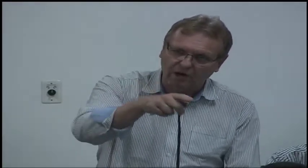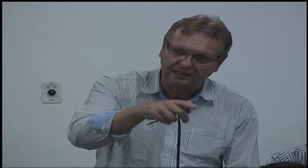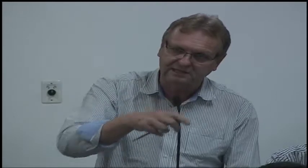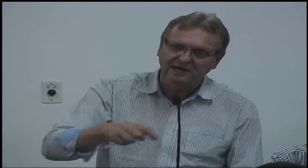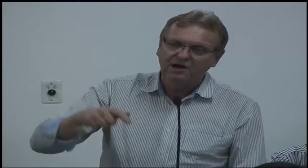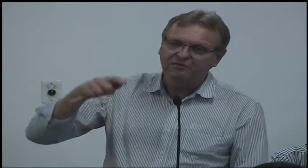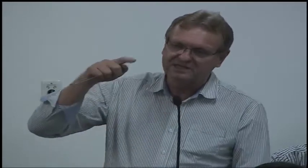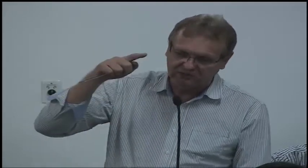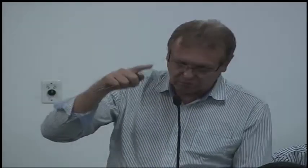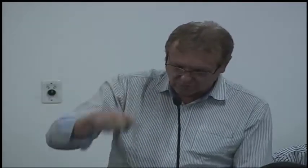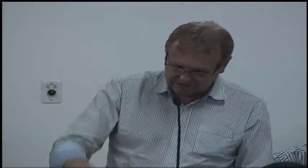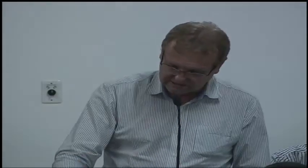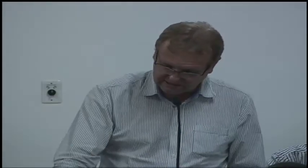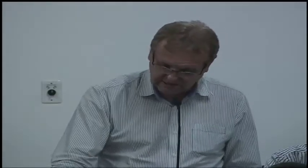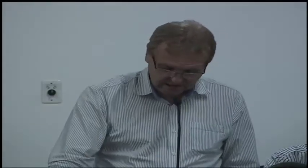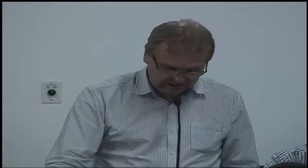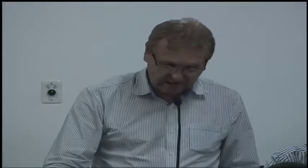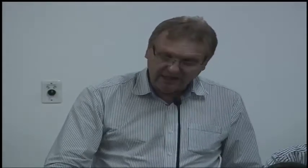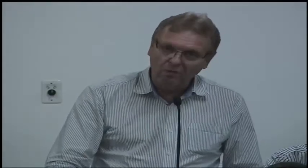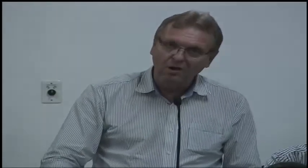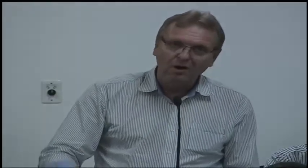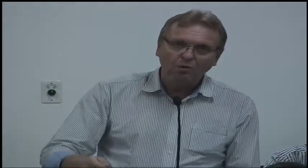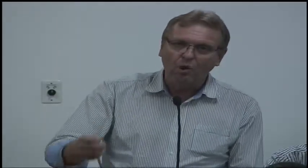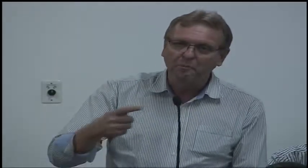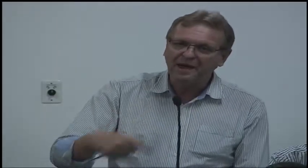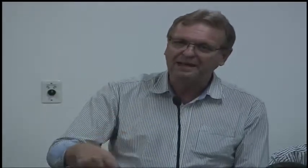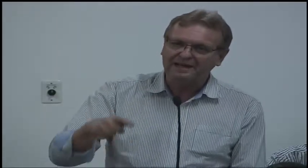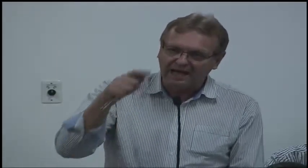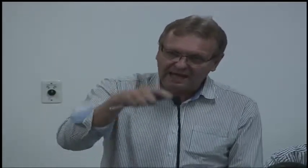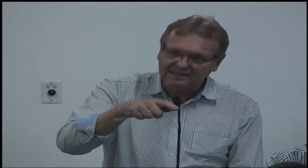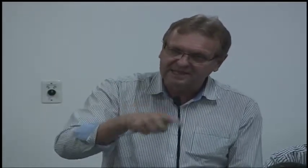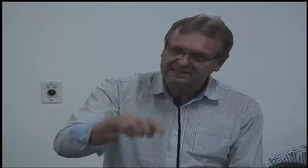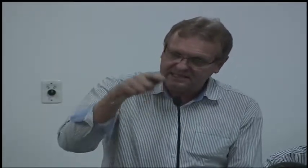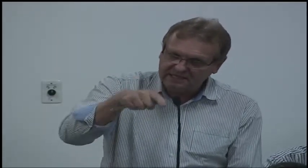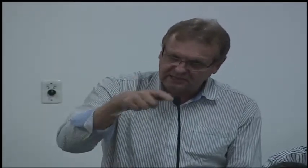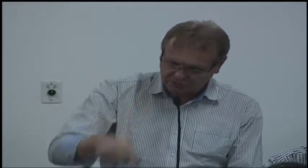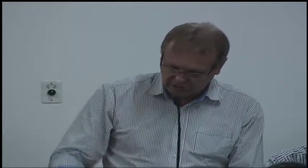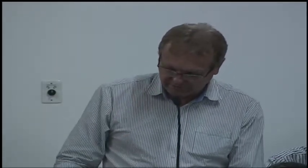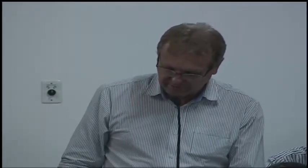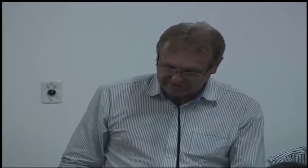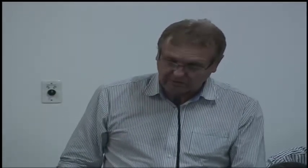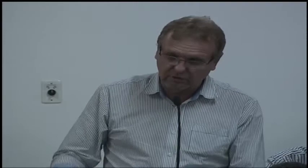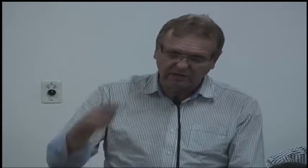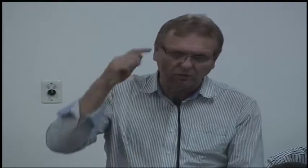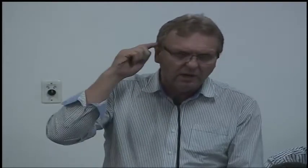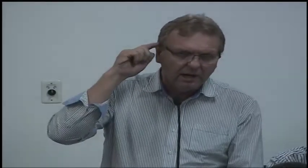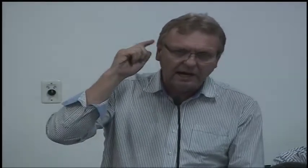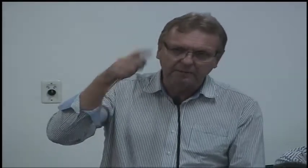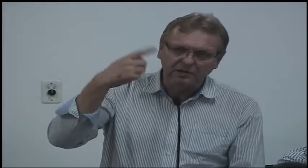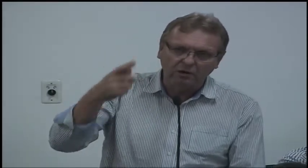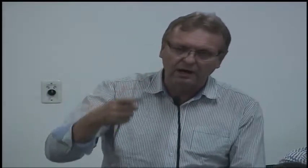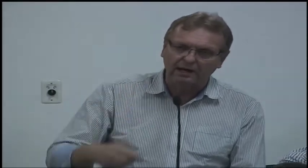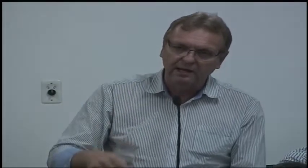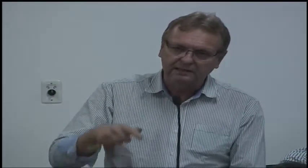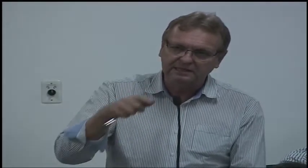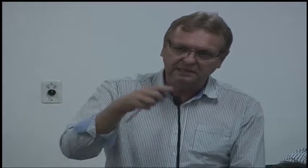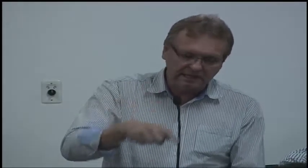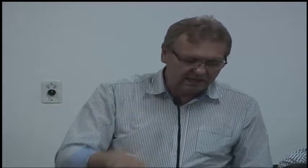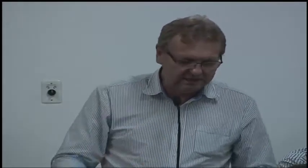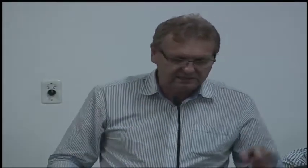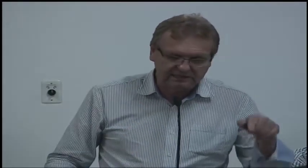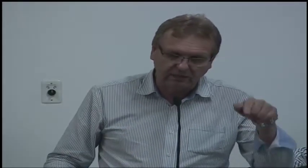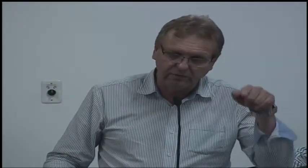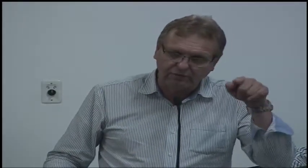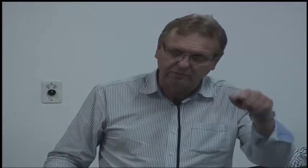escolas fazendo coisas que não compete a eles e sim que destrói a família colocando caraminholas nas